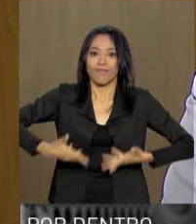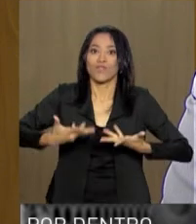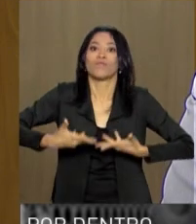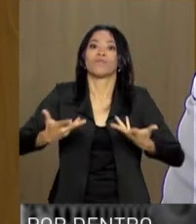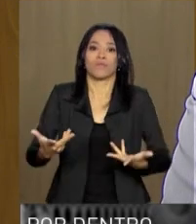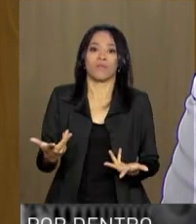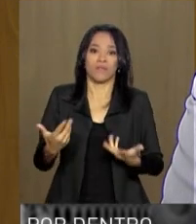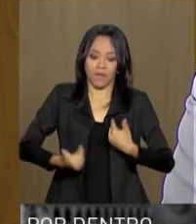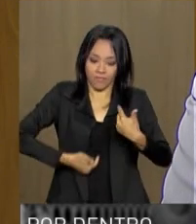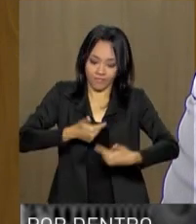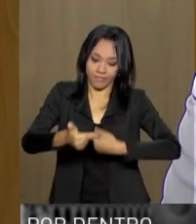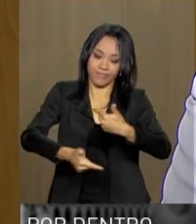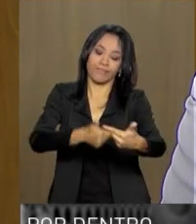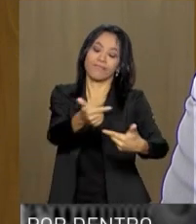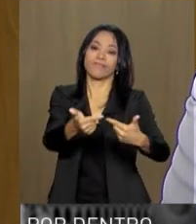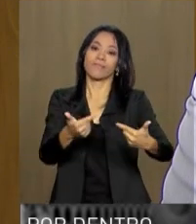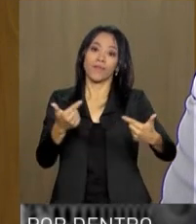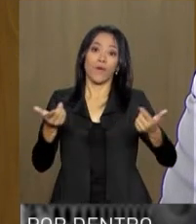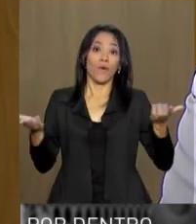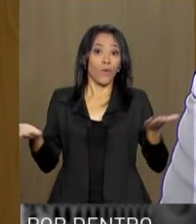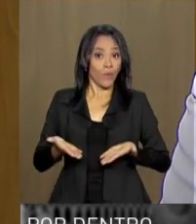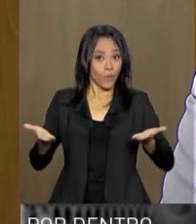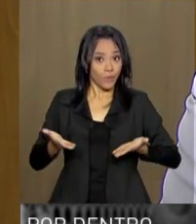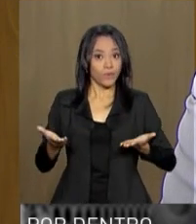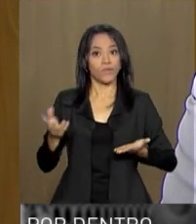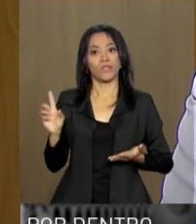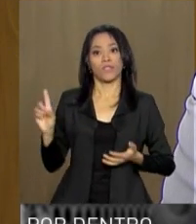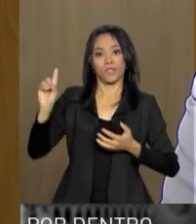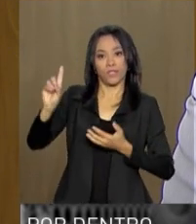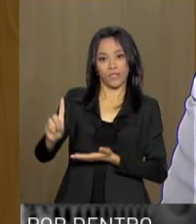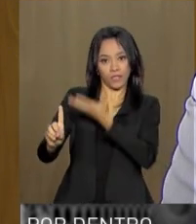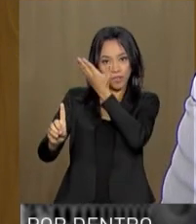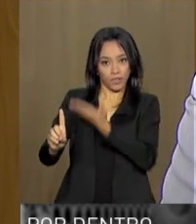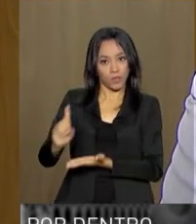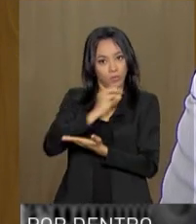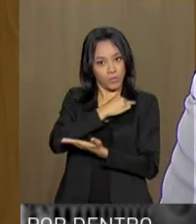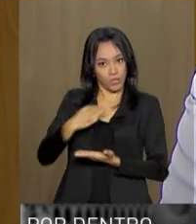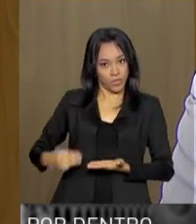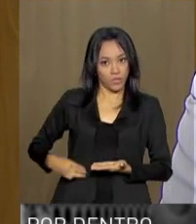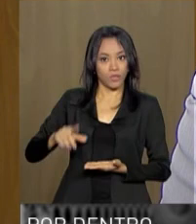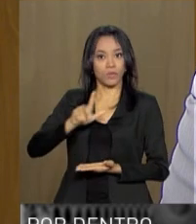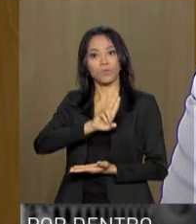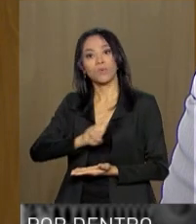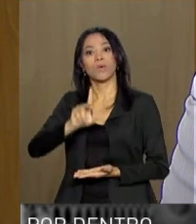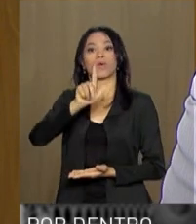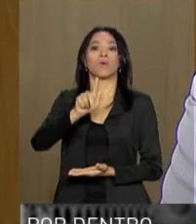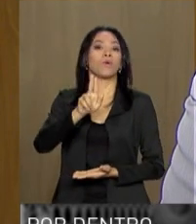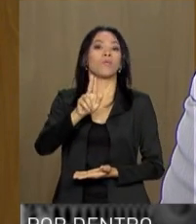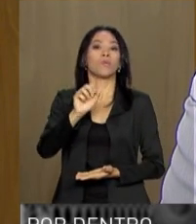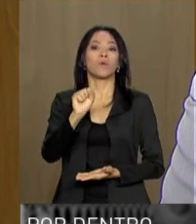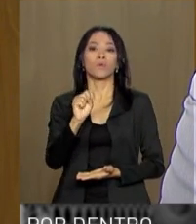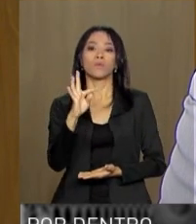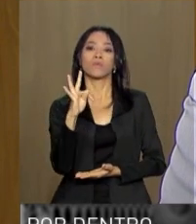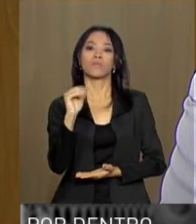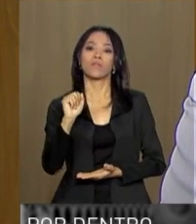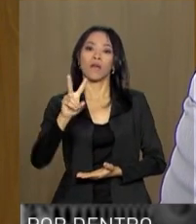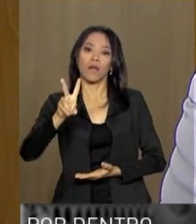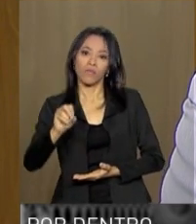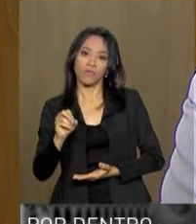nosso atual ministro gustavo rocha do seu compromisso do além de um de nós